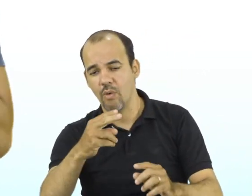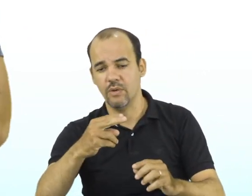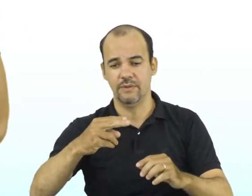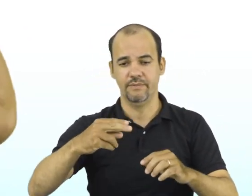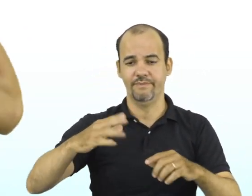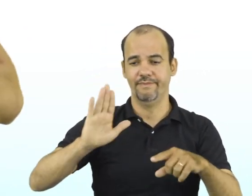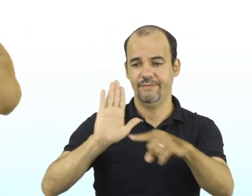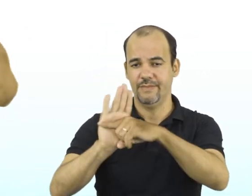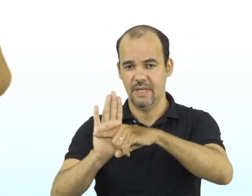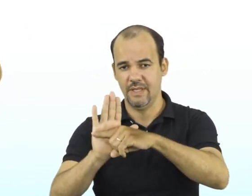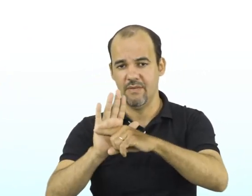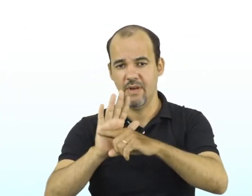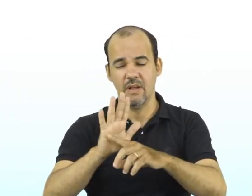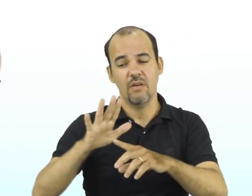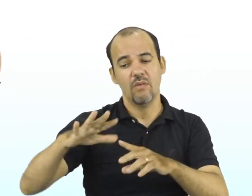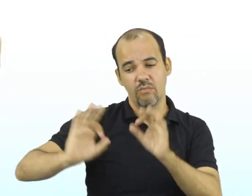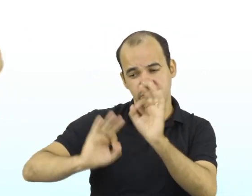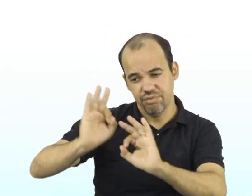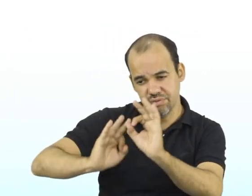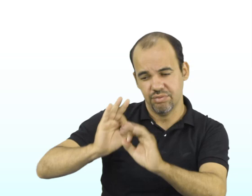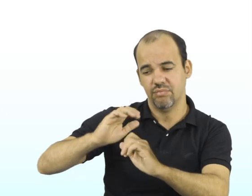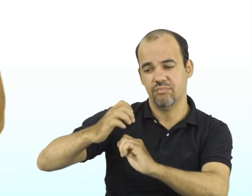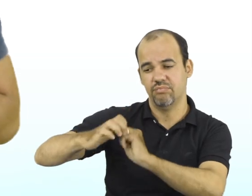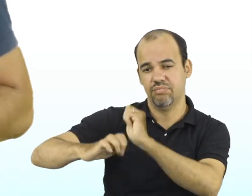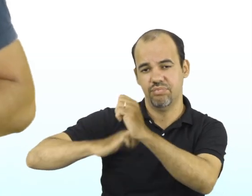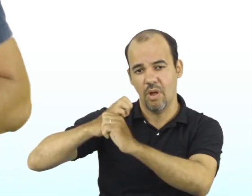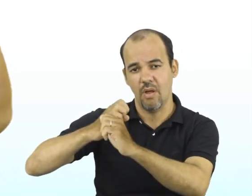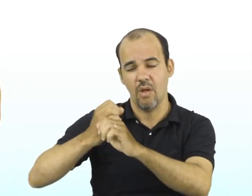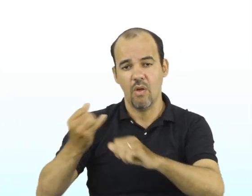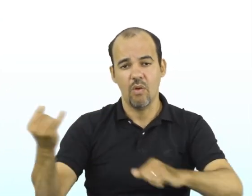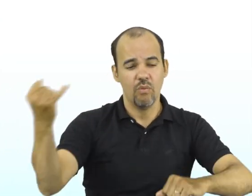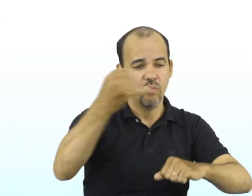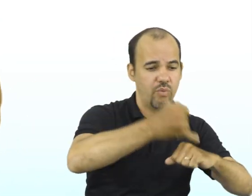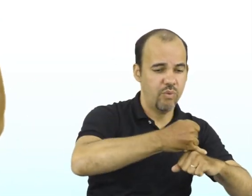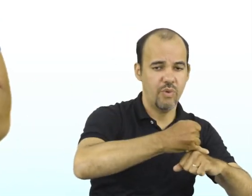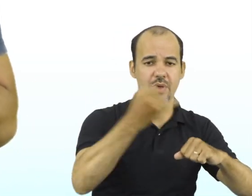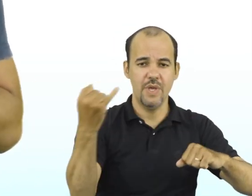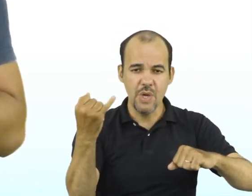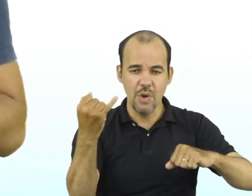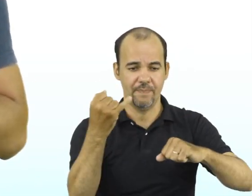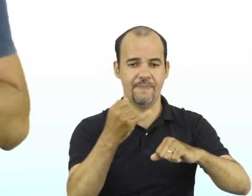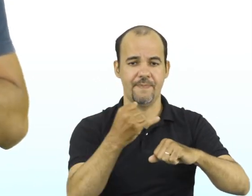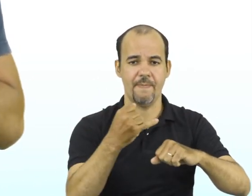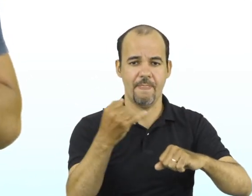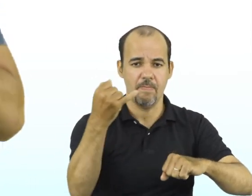de elétrons, não mexe no número de prótons. Para você formar um íon, tá? Você